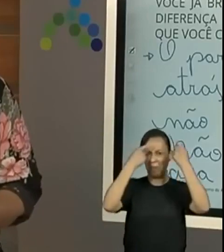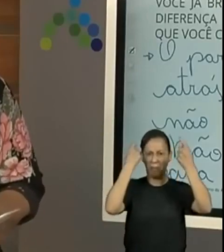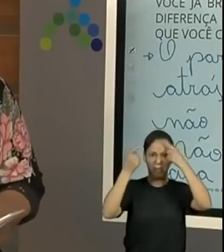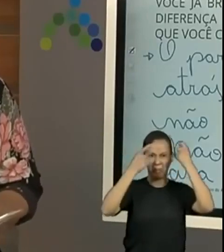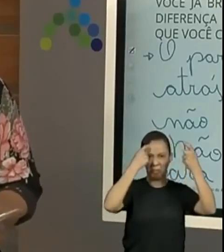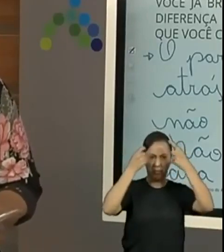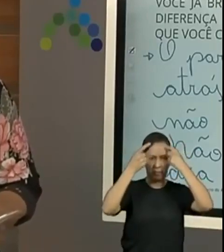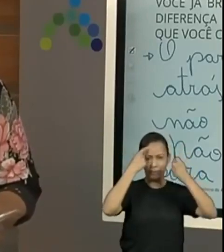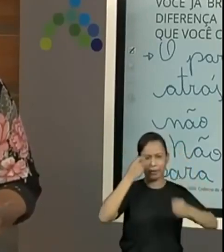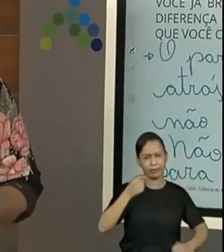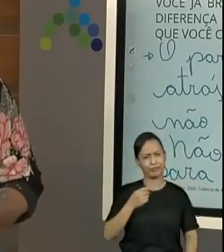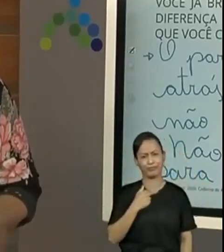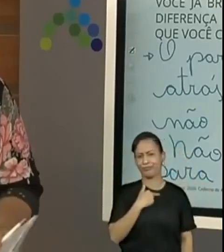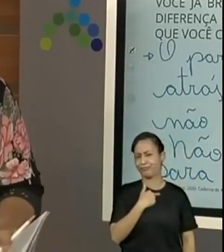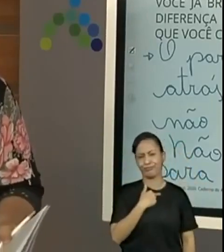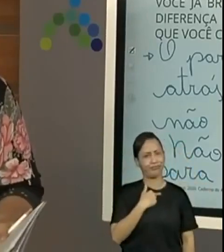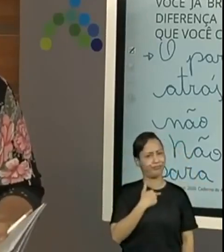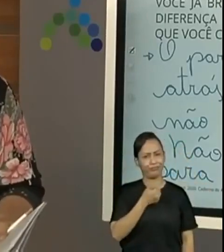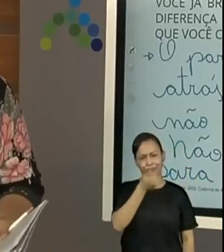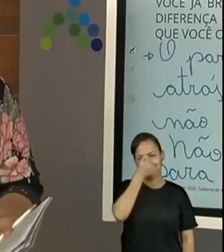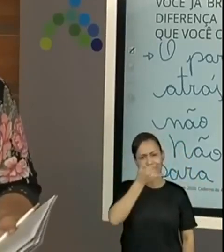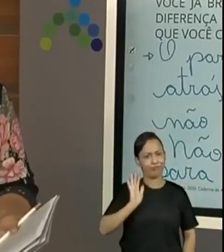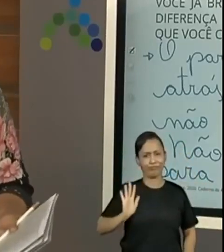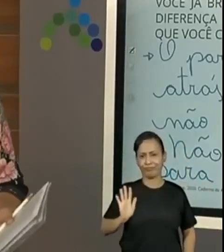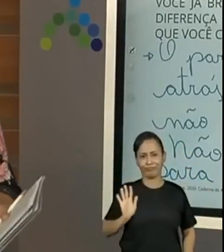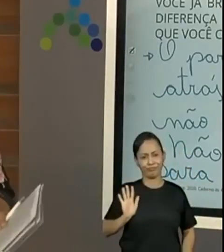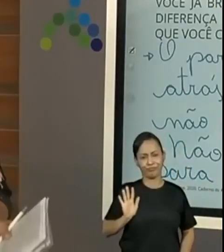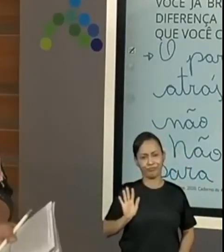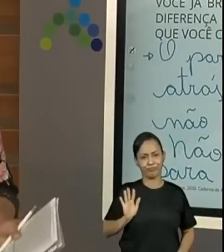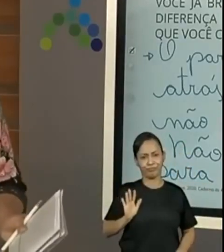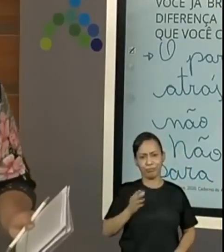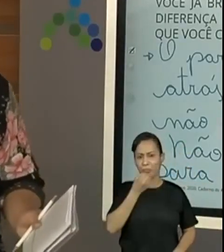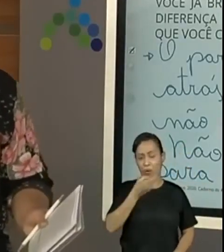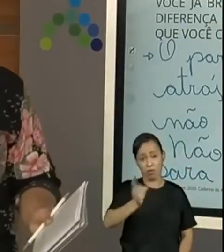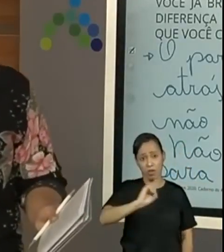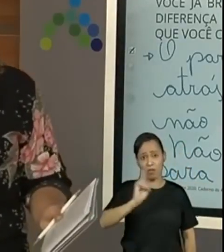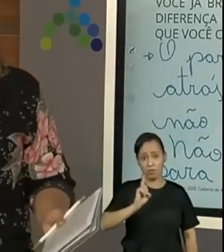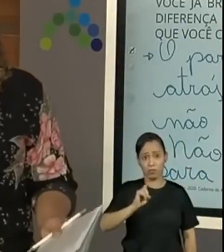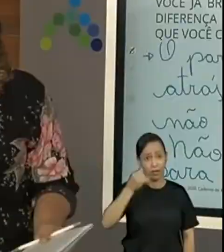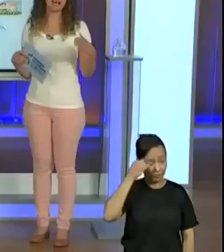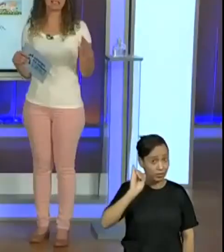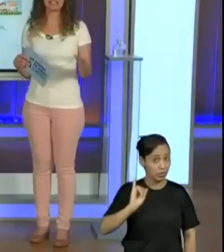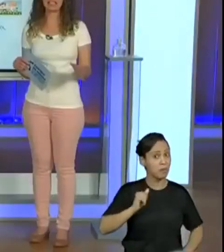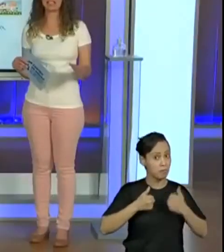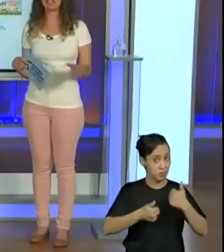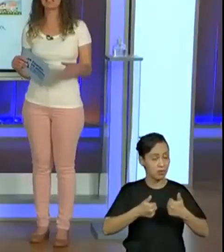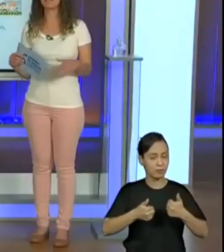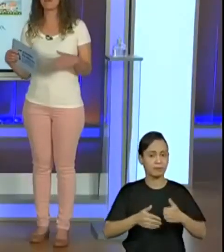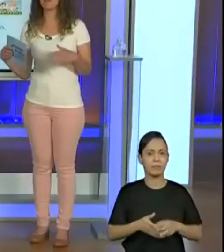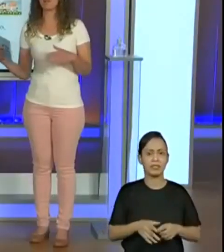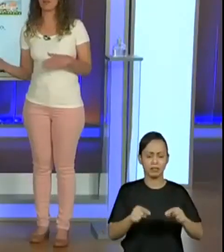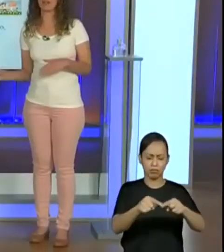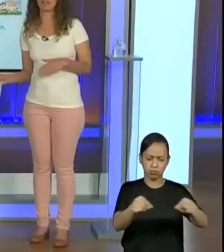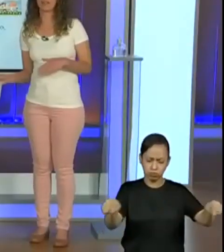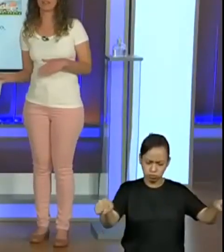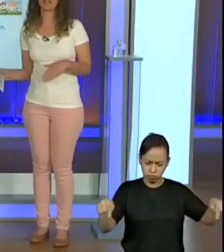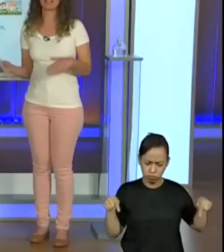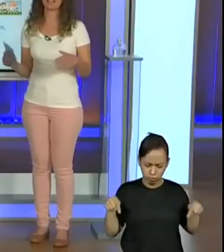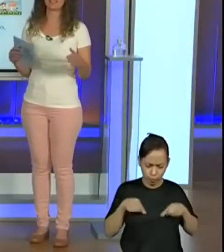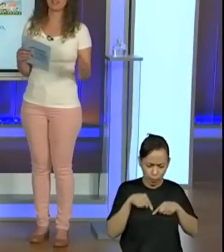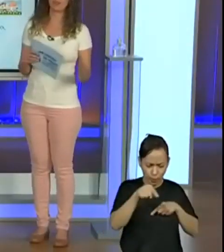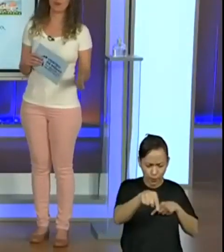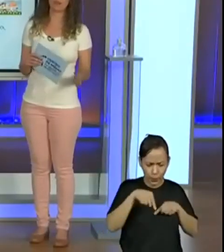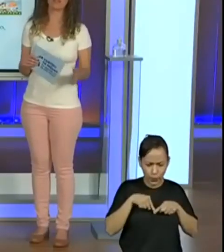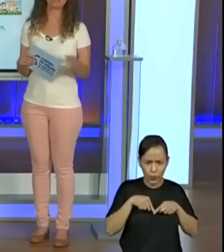o percurso da brincadeira, não vai dar legal. Não vai dar certo. Não vai dar certo. Não, essa questão das linhas, se vai poder correr fora